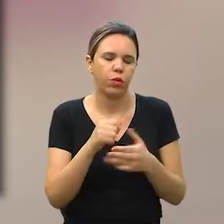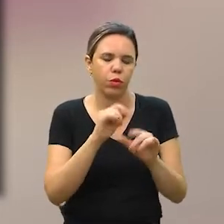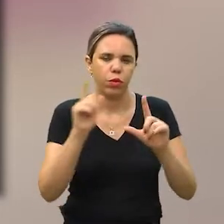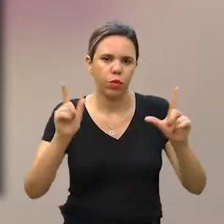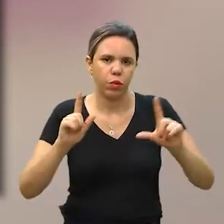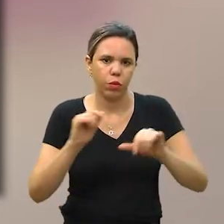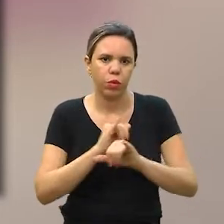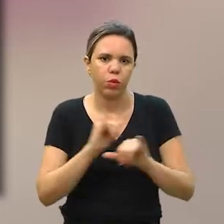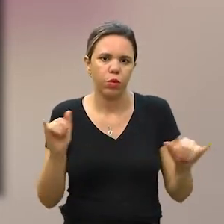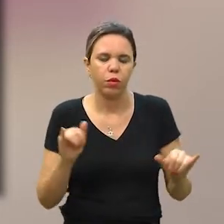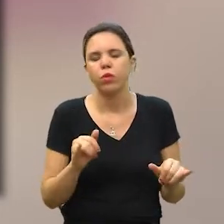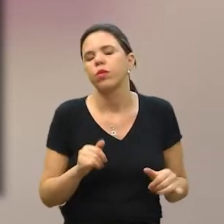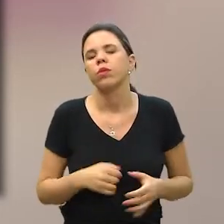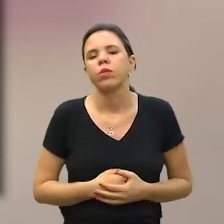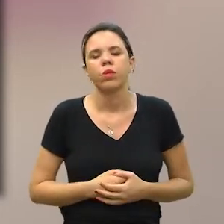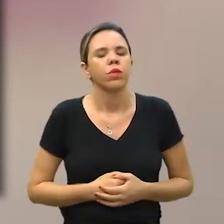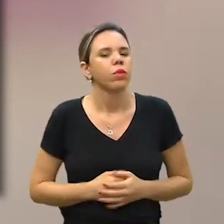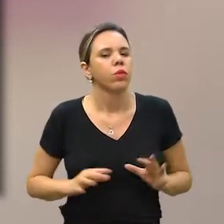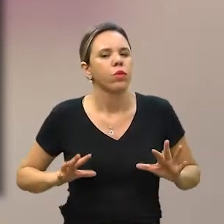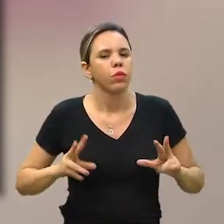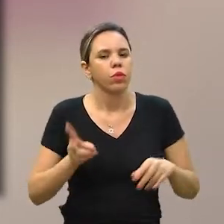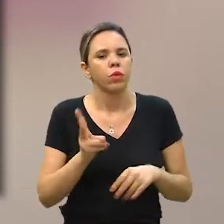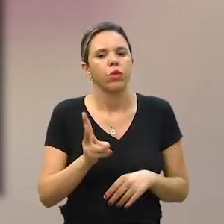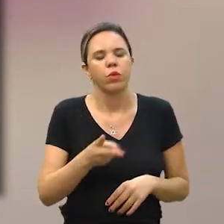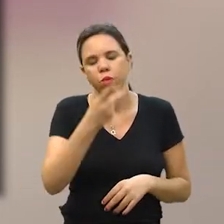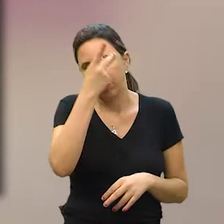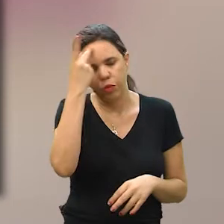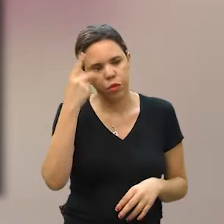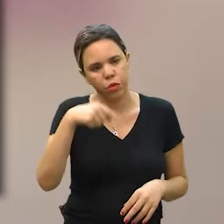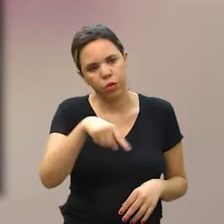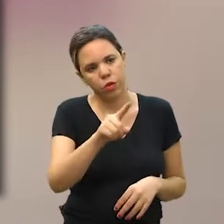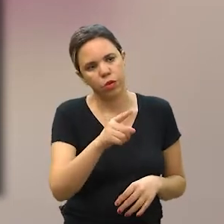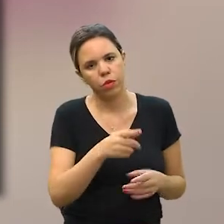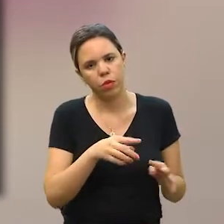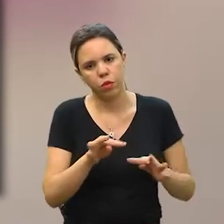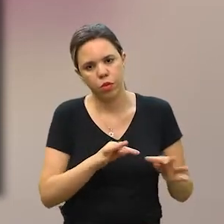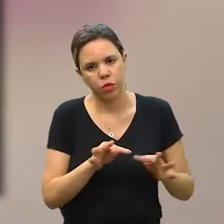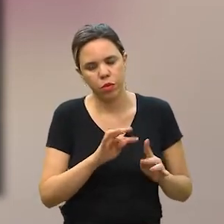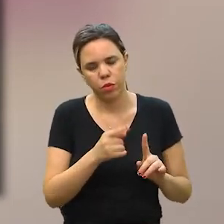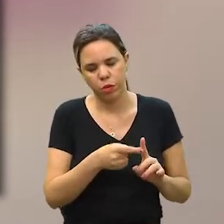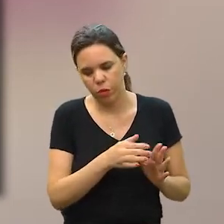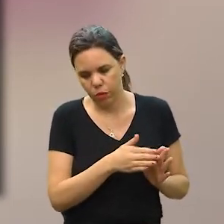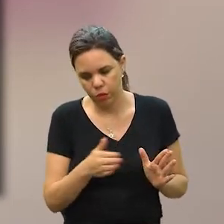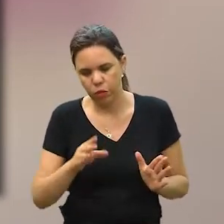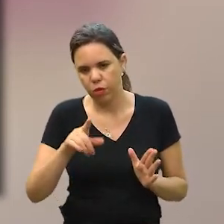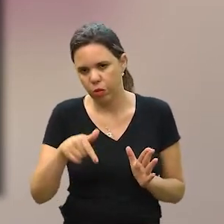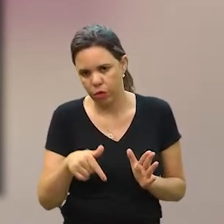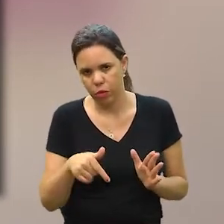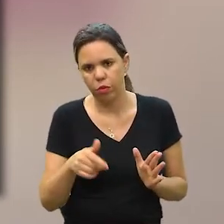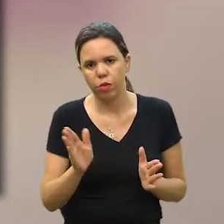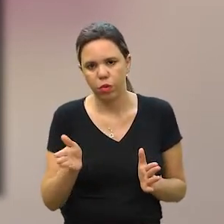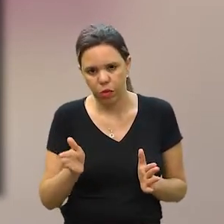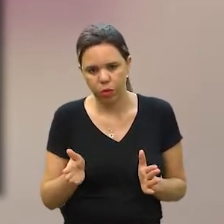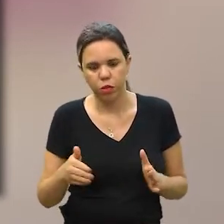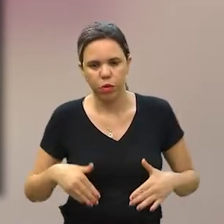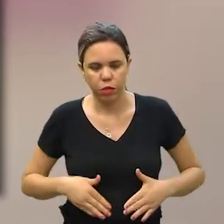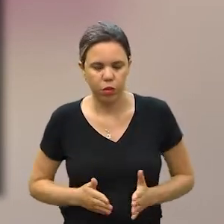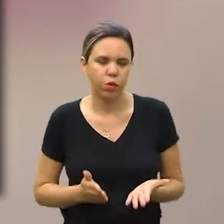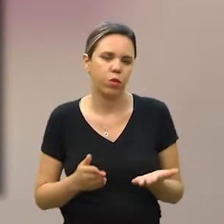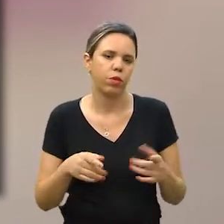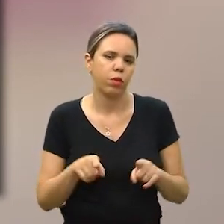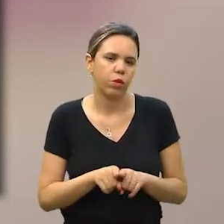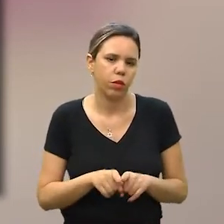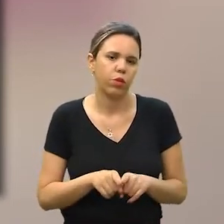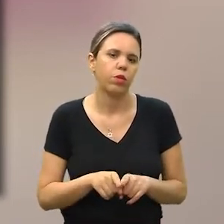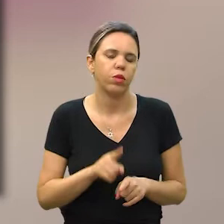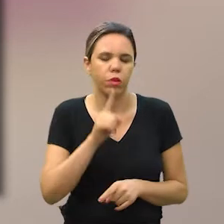da imprensa, é a gente divulgar que toda vez que a paciente vai iniciar o pré-natal e depois que ela tiver o